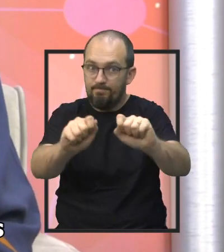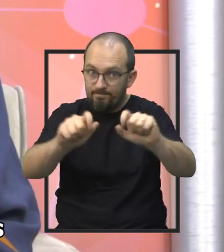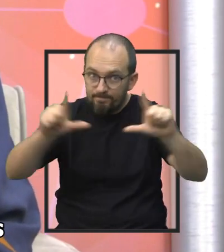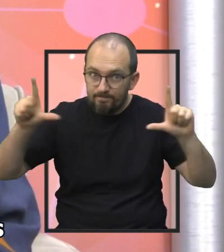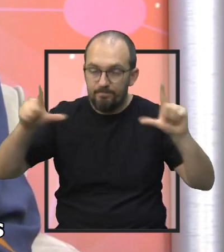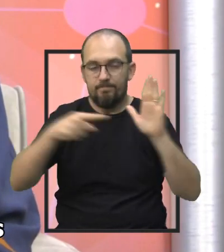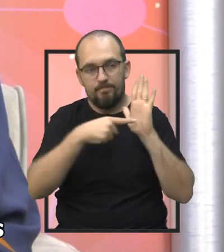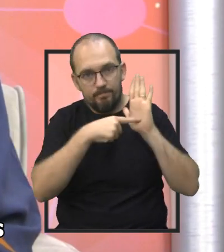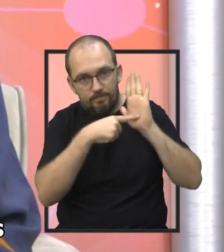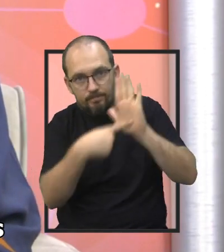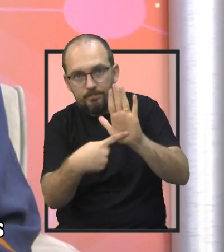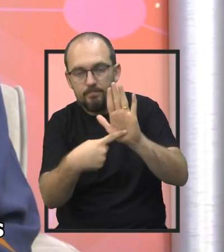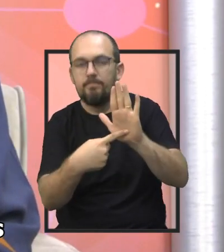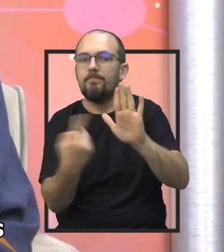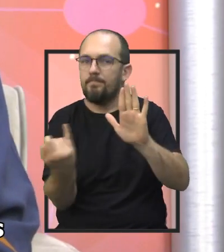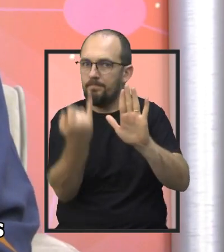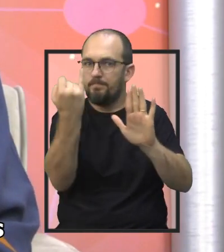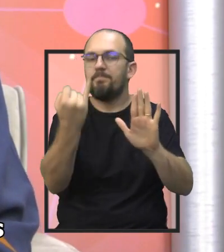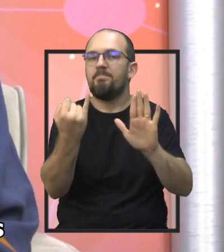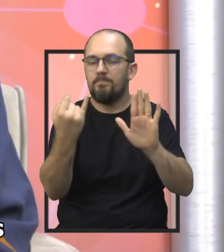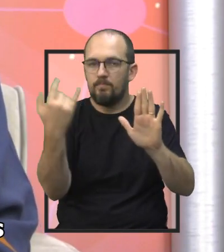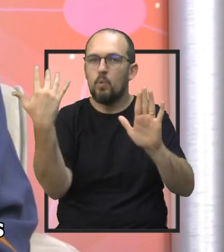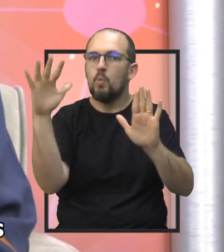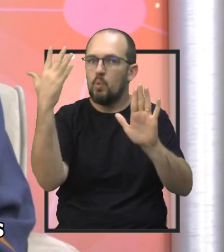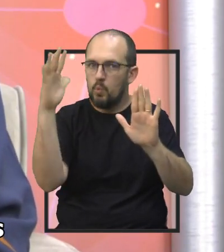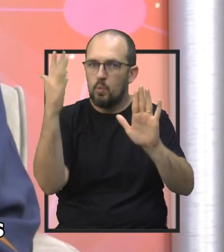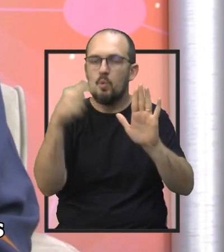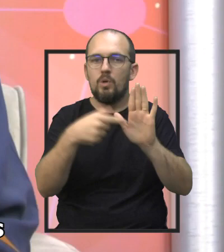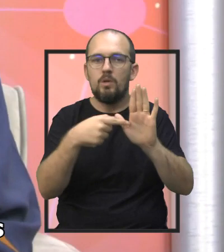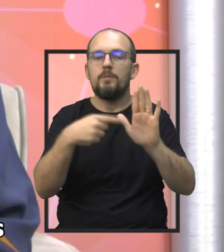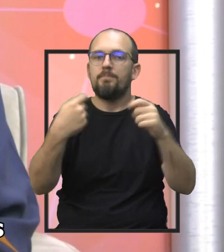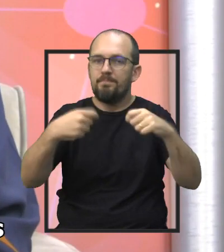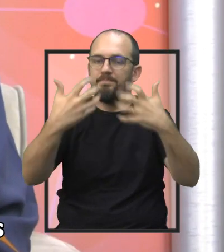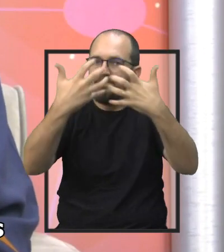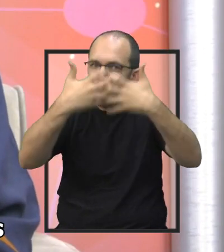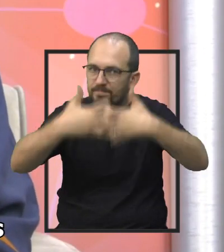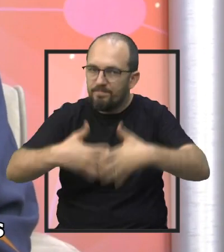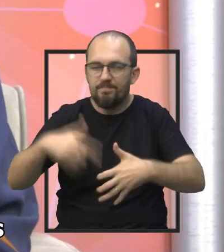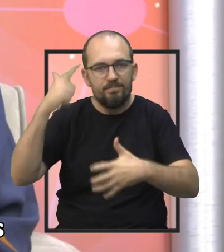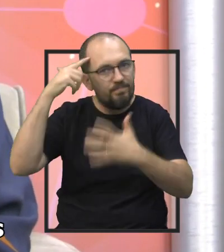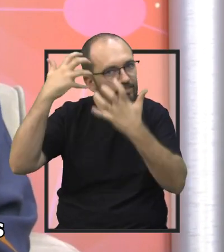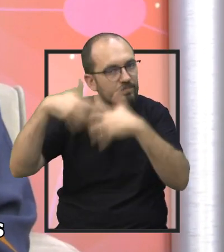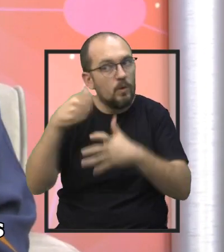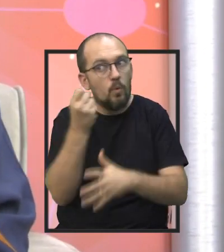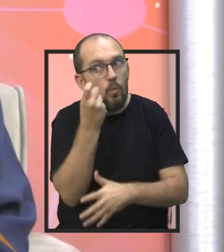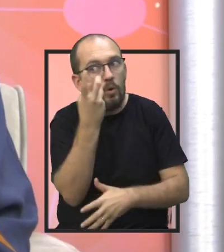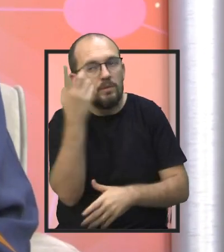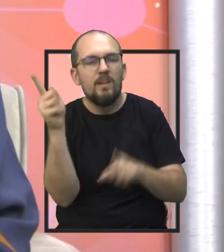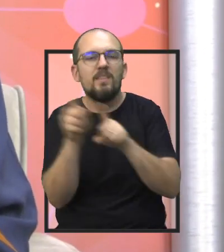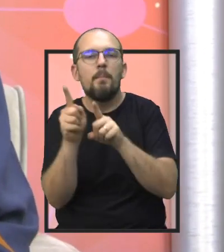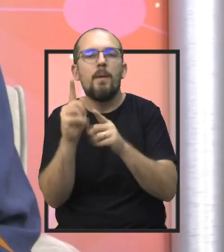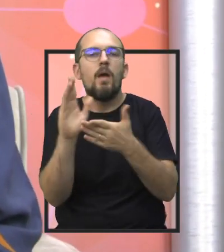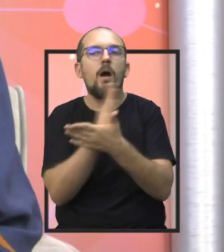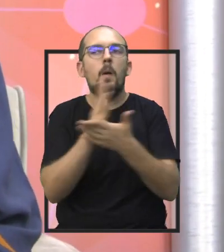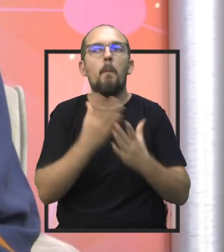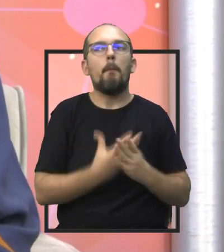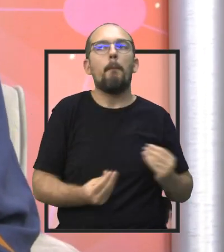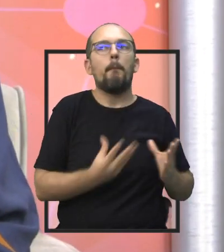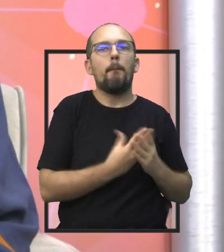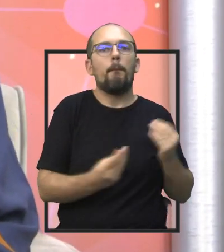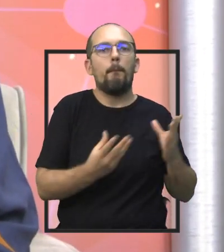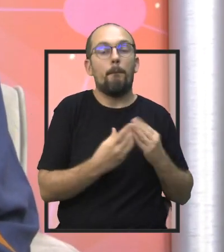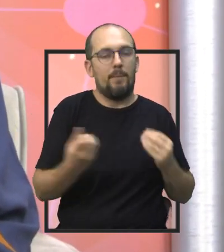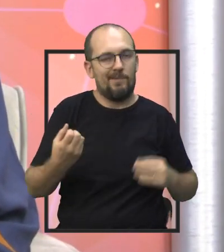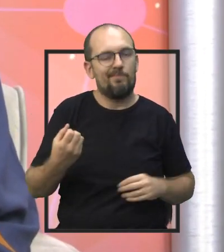tema, né, para ser discutido, para ser refletido sobre os números e sobre as omissões desses